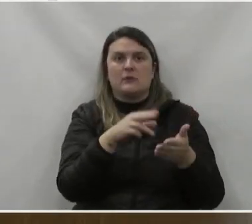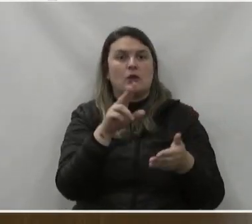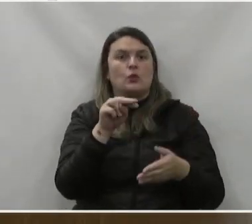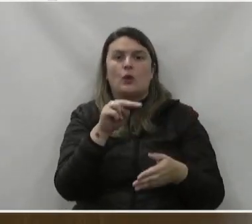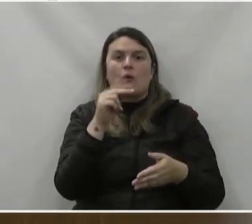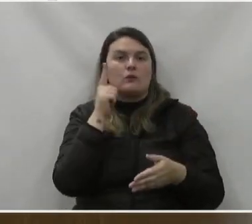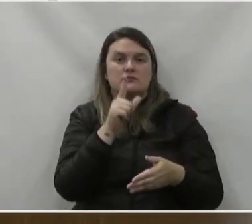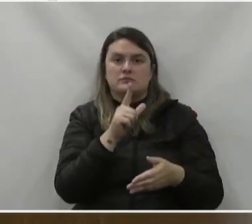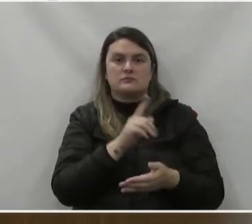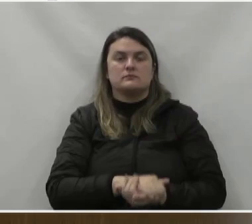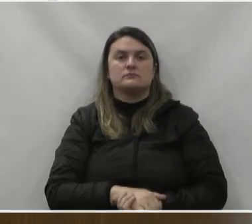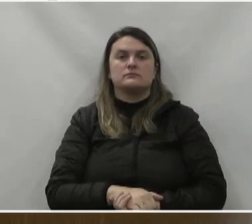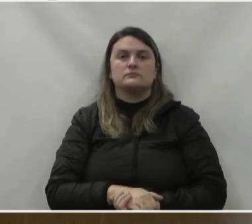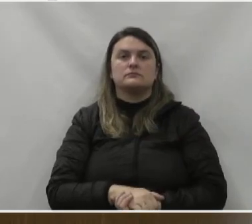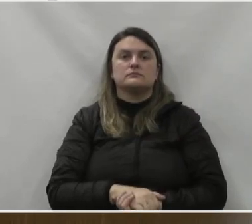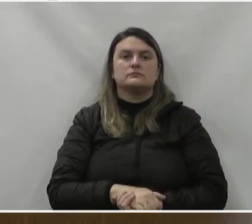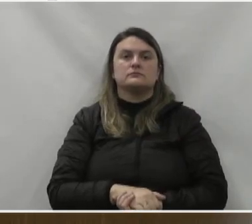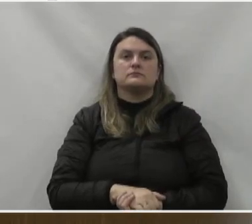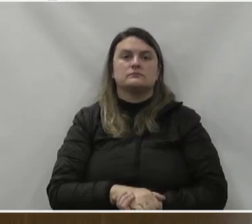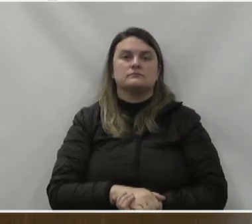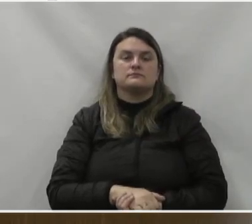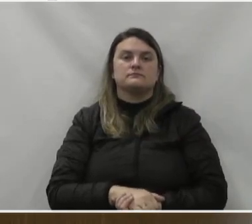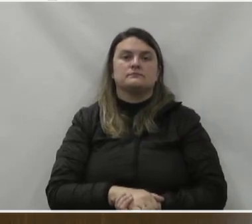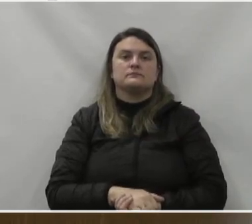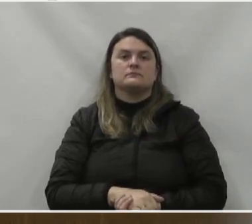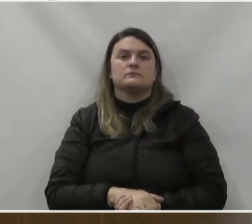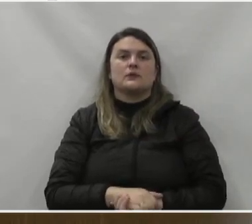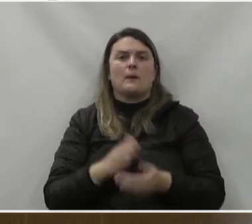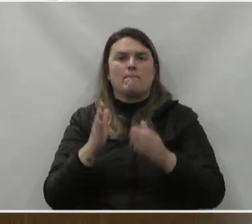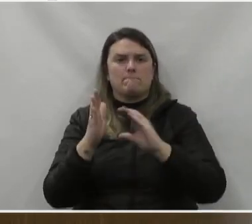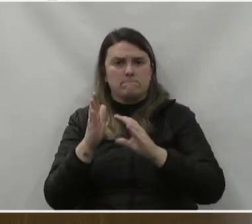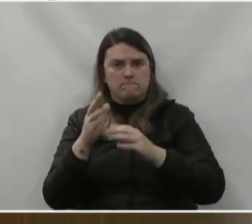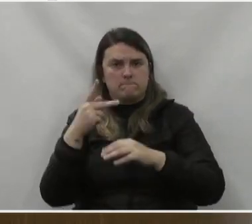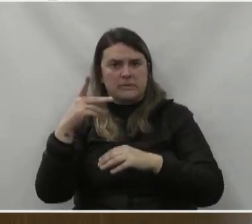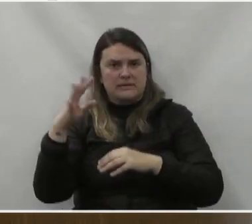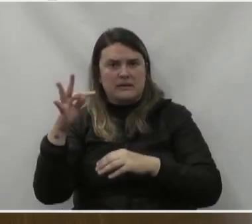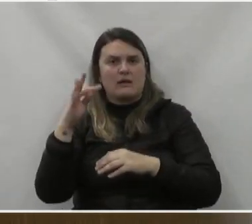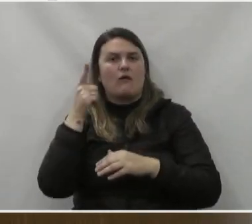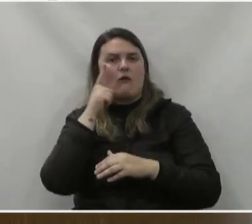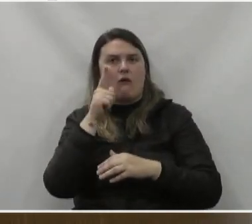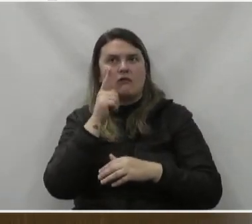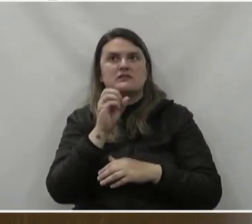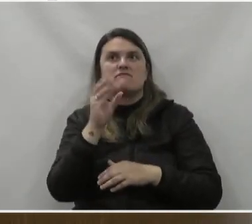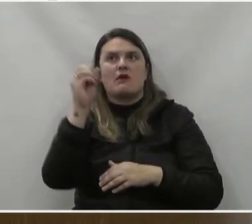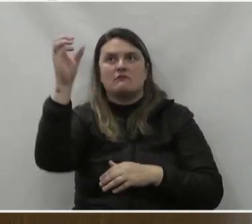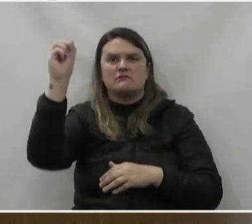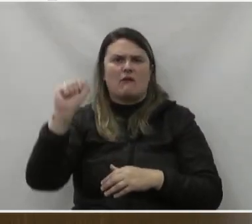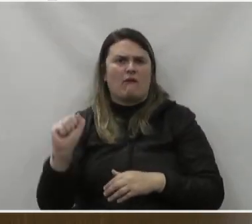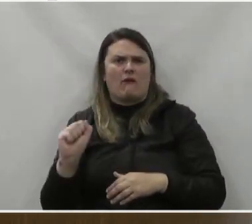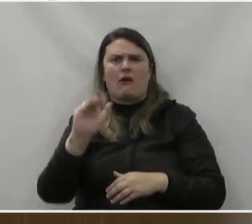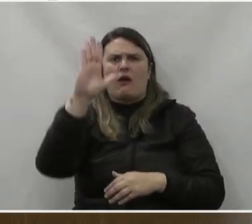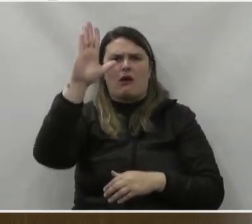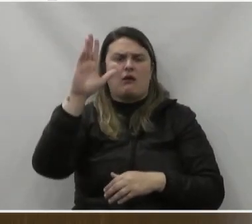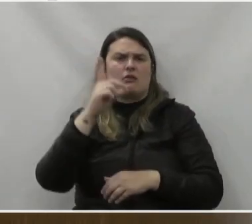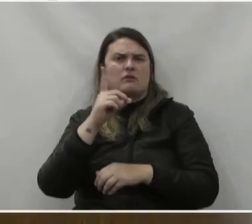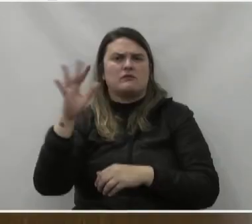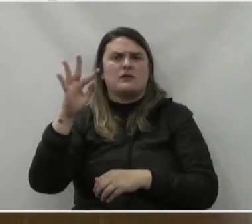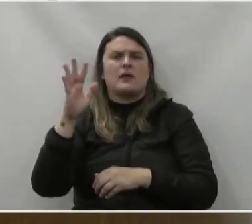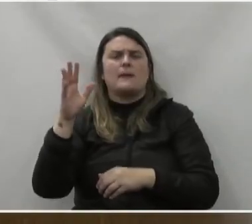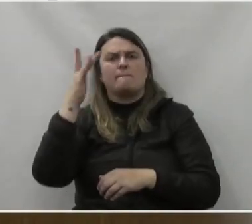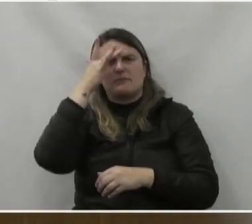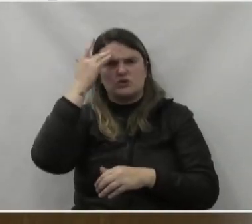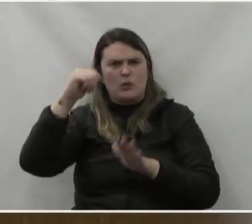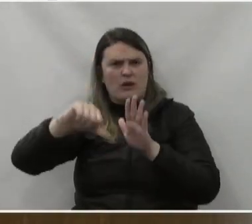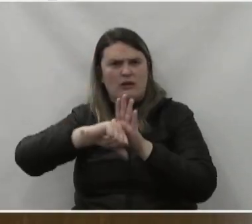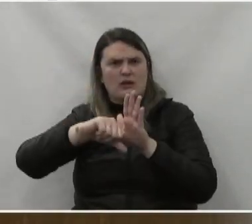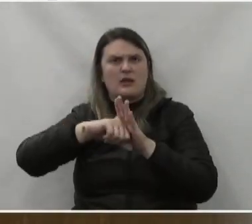gostaria sim de falar aqui que eles gostam de ostentar, né, com viagens caríssimas por aí, né, defendendo bandidos, terroristas, aí no